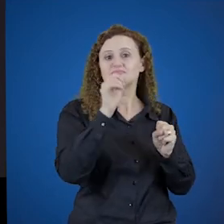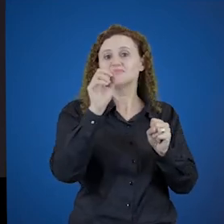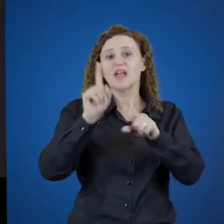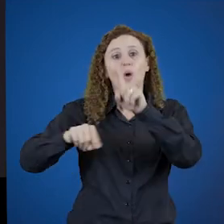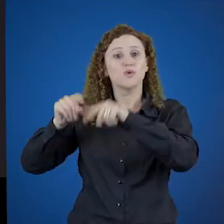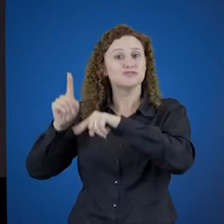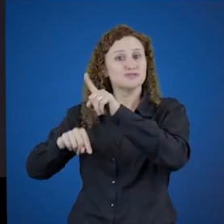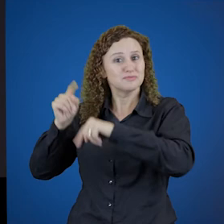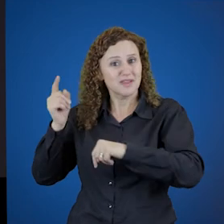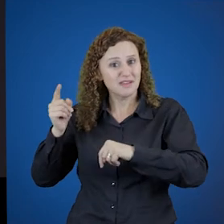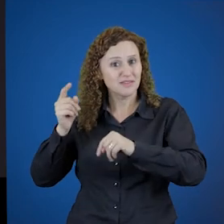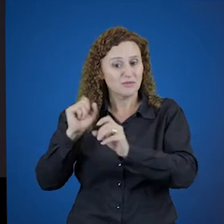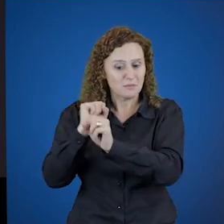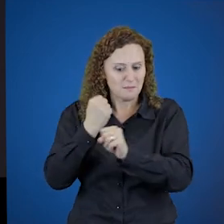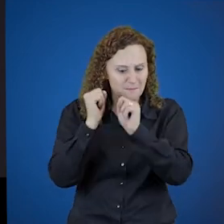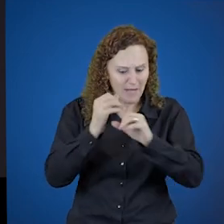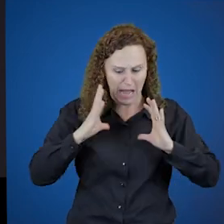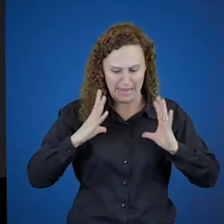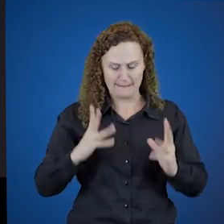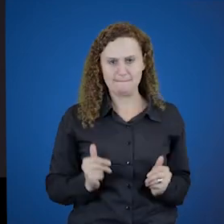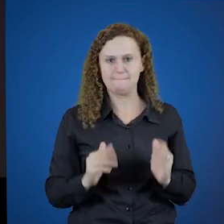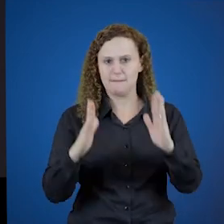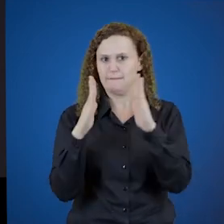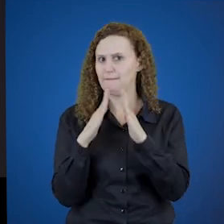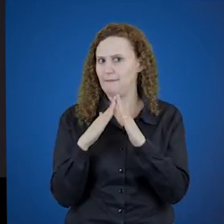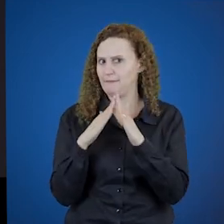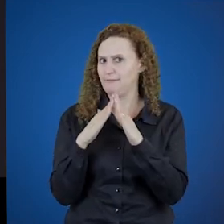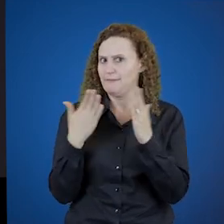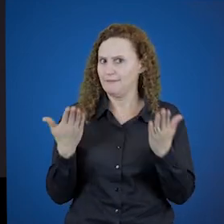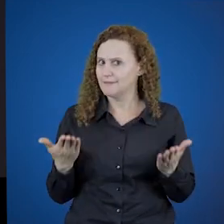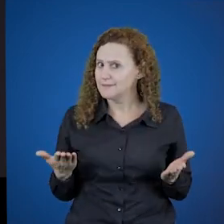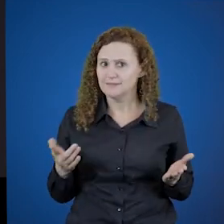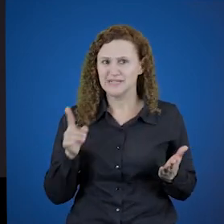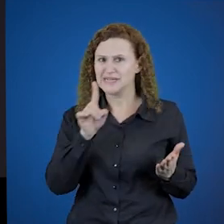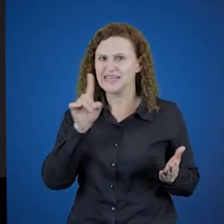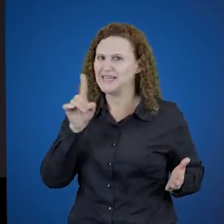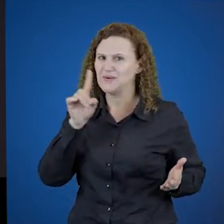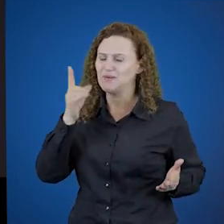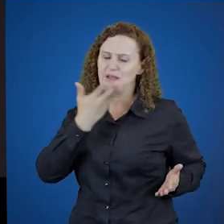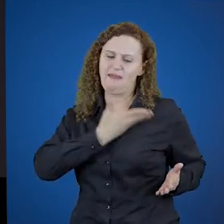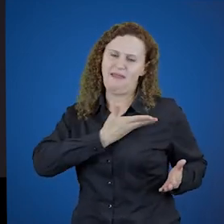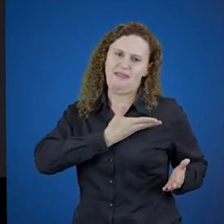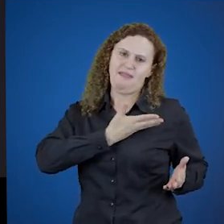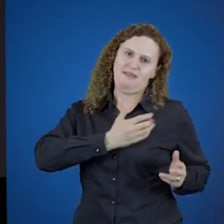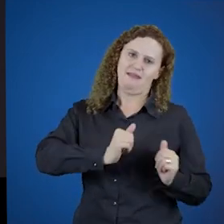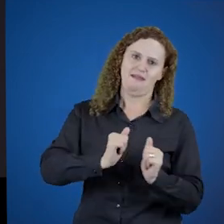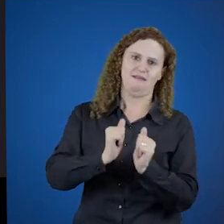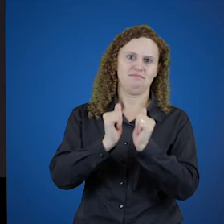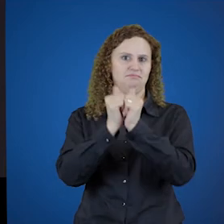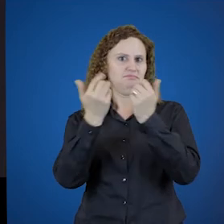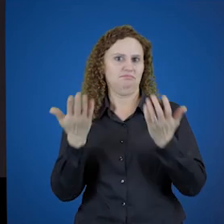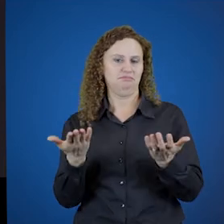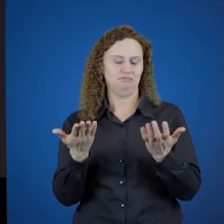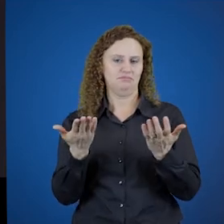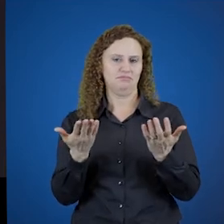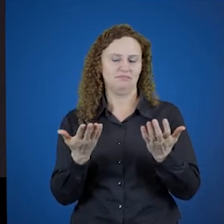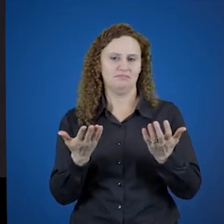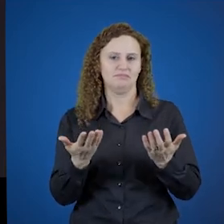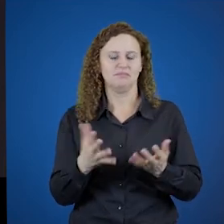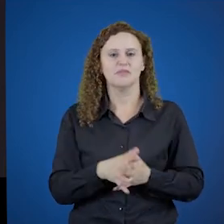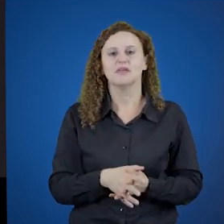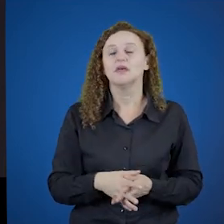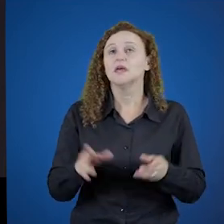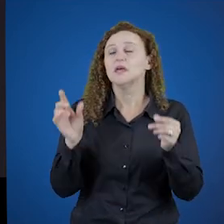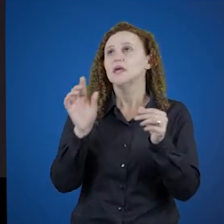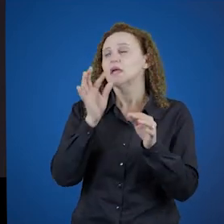instrumento que a Mari usou para varrer a casa não é a vassoura não é companheira dela é